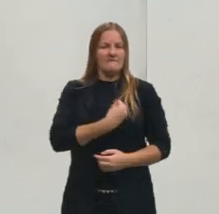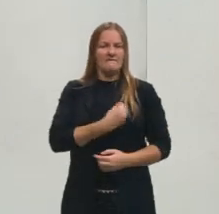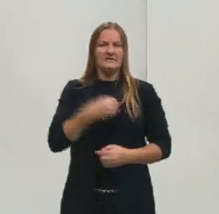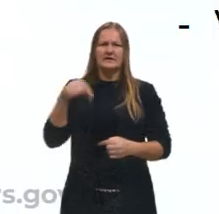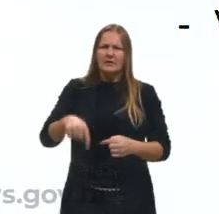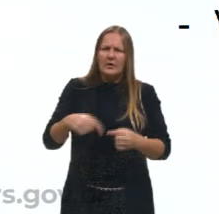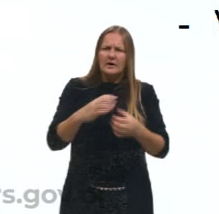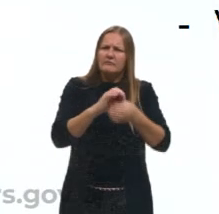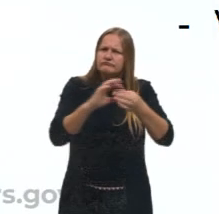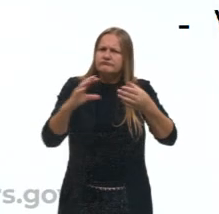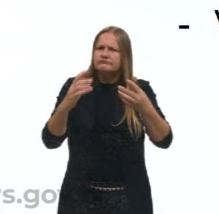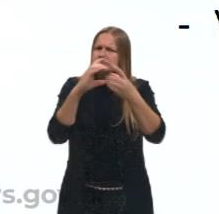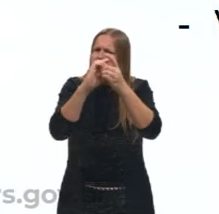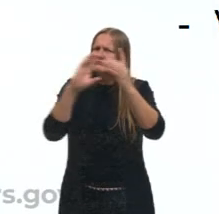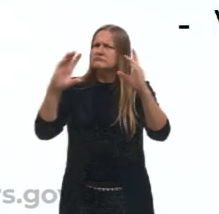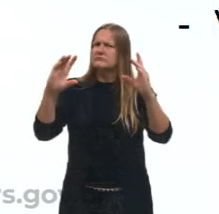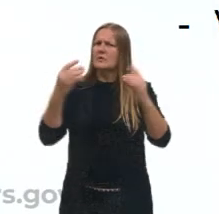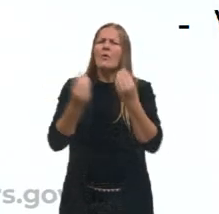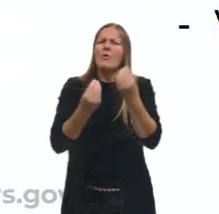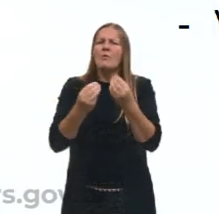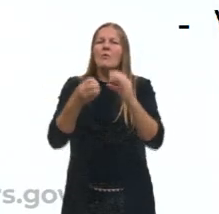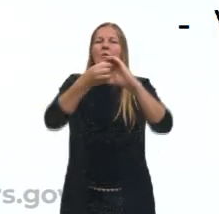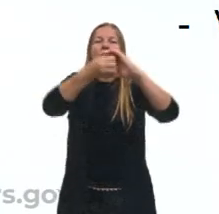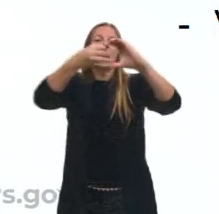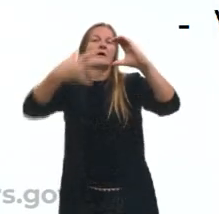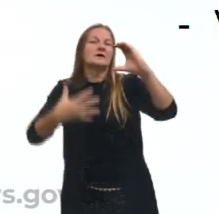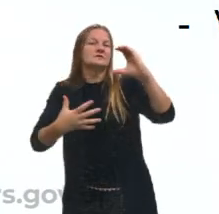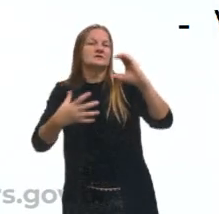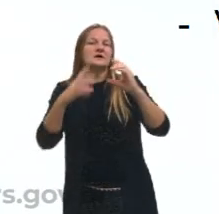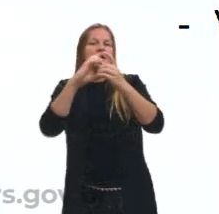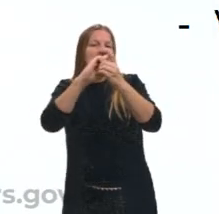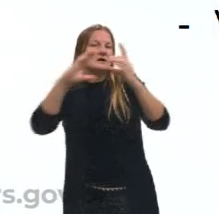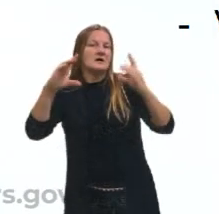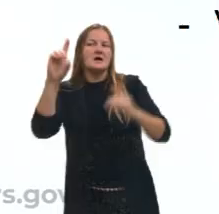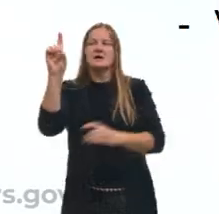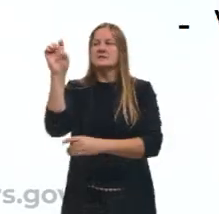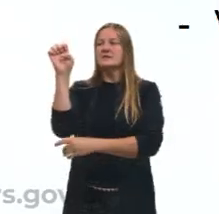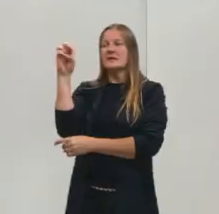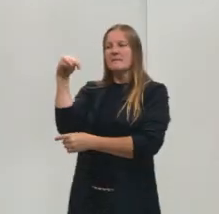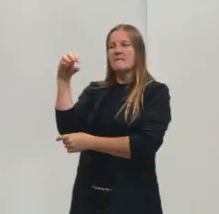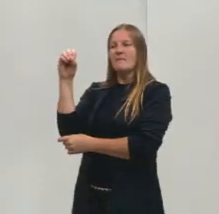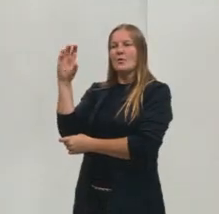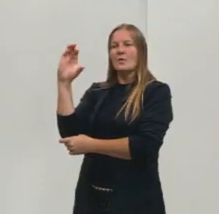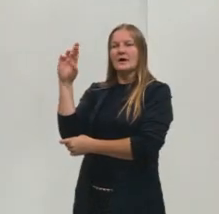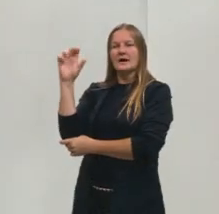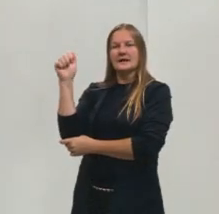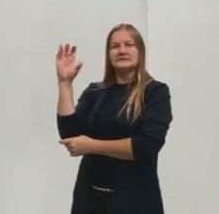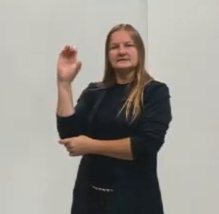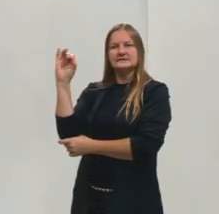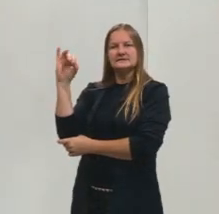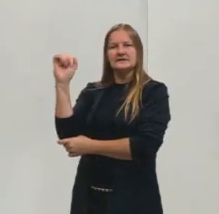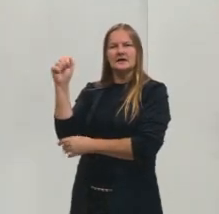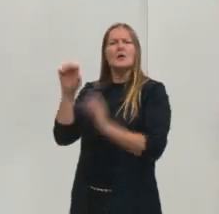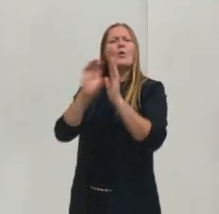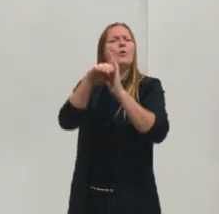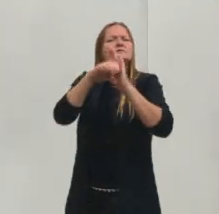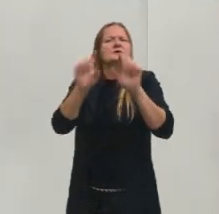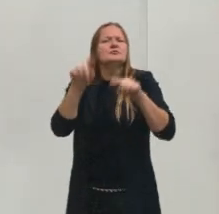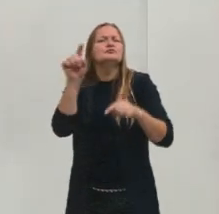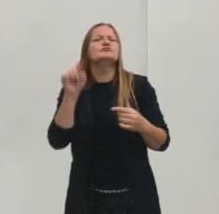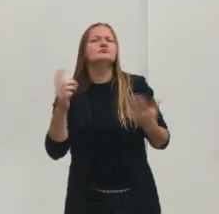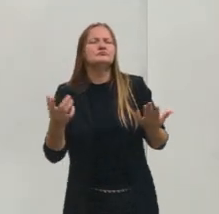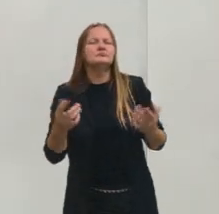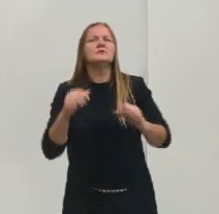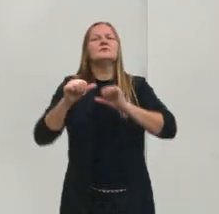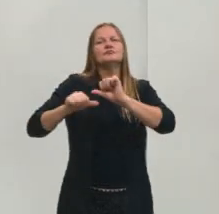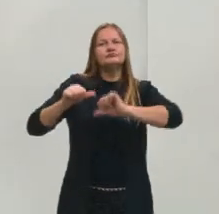atualmente Quais são as características da Democracia Então essa ideia esse conceito de democracia e